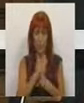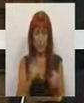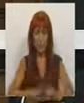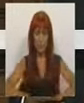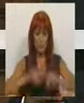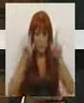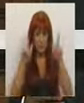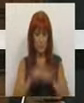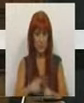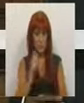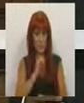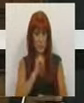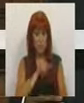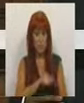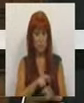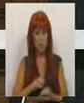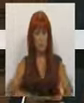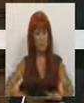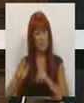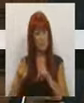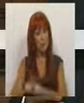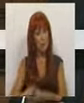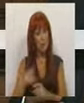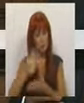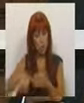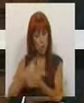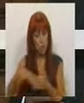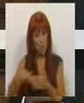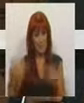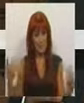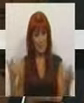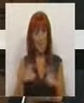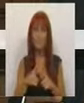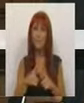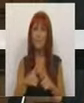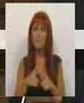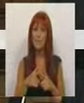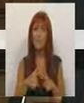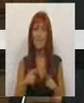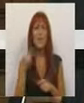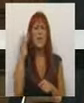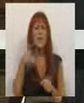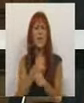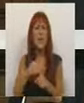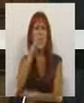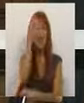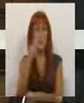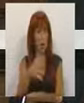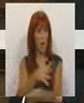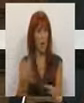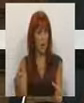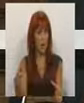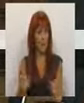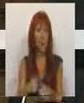o desenvolvimento dos Açores e com o desenvolvimento dos programas, em particular com a Ilha Terceira, é